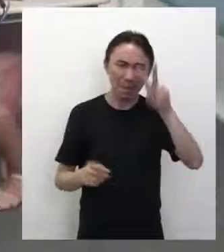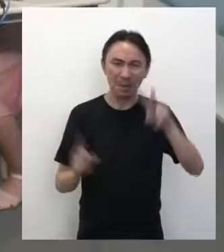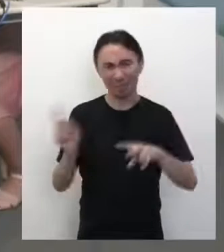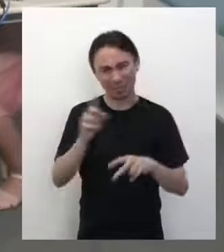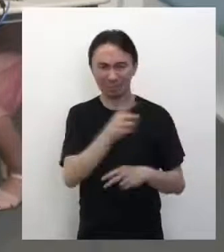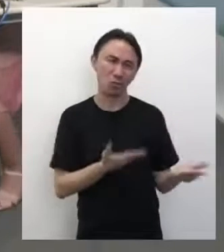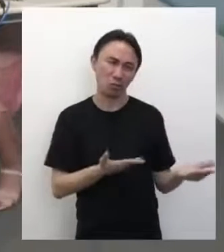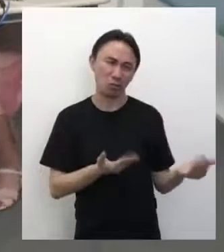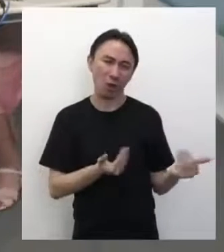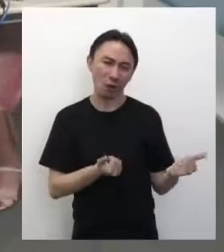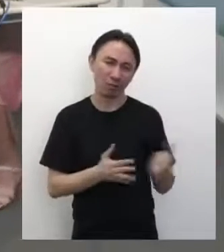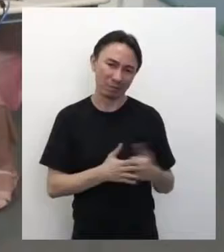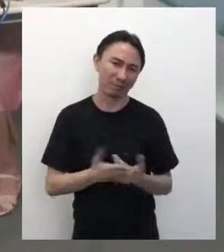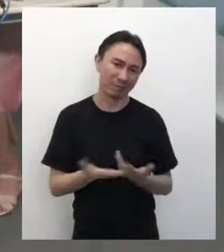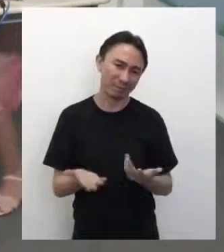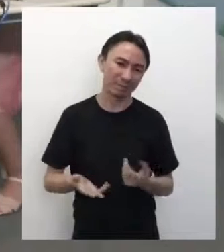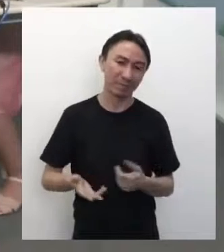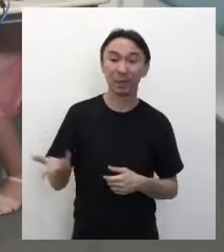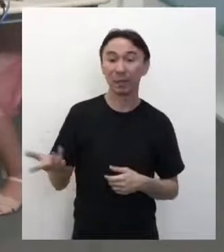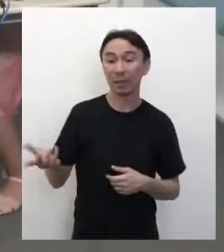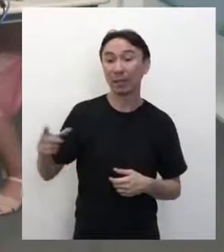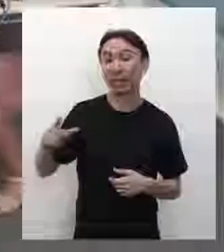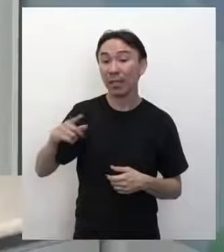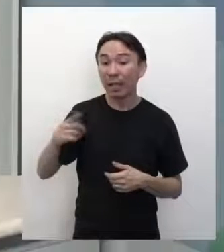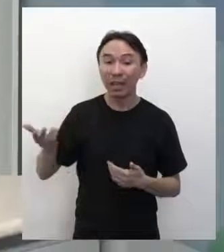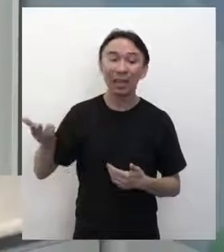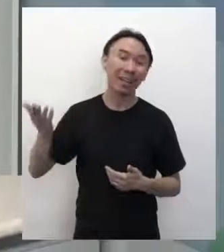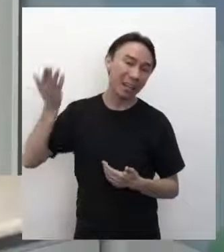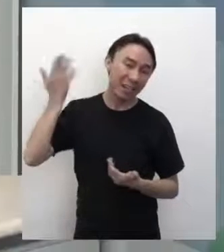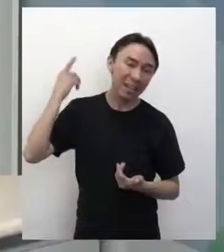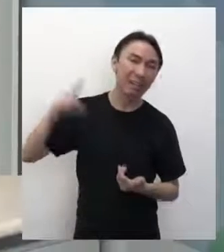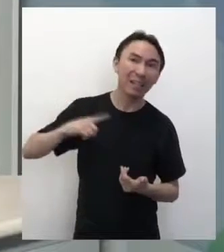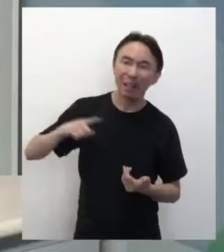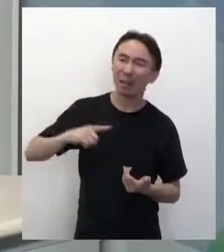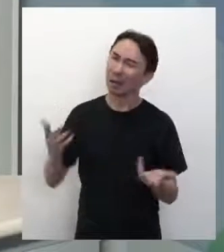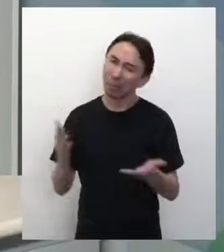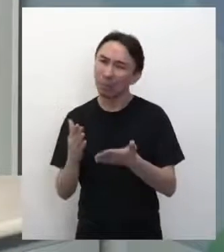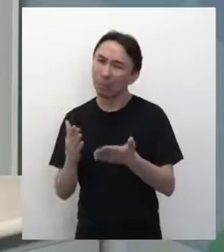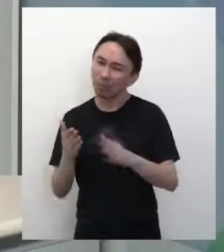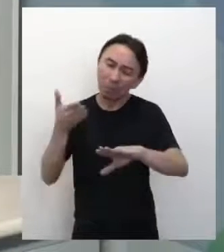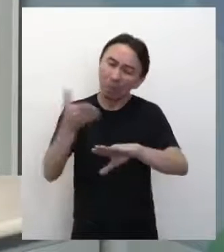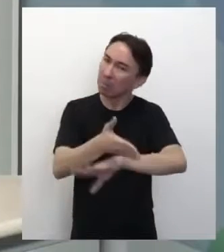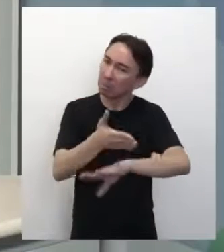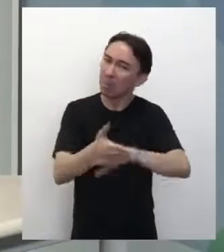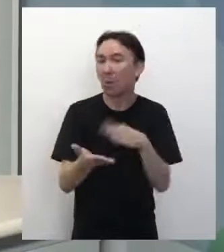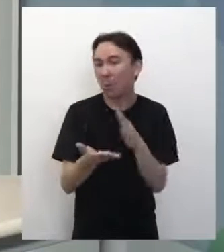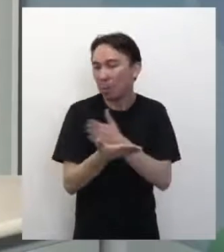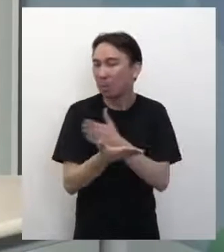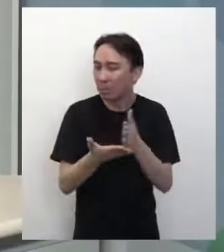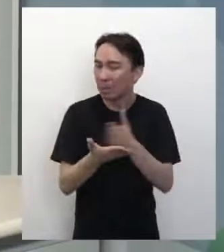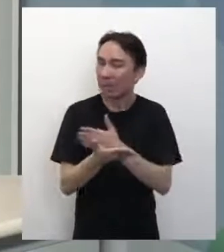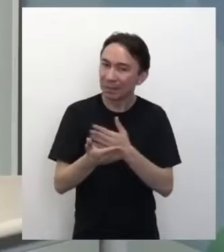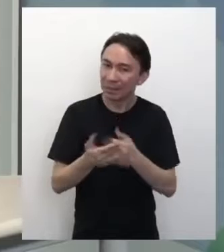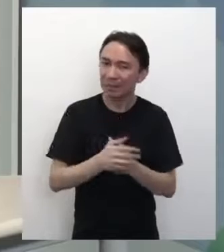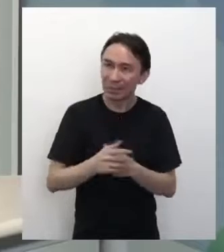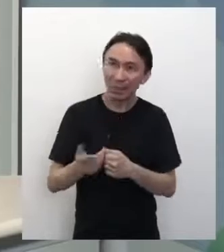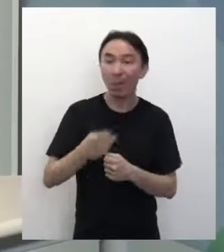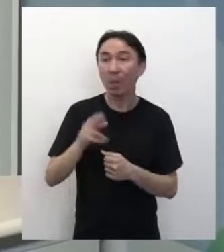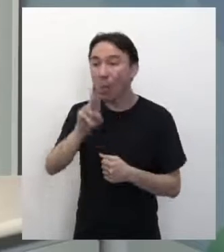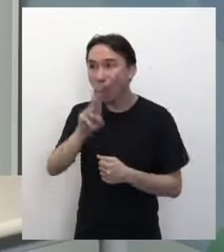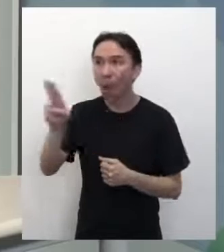Não. Jovem. Ele fazia algumas participações, assim, era interessante, me veio esse nome na